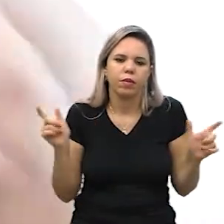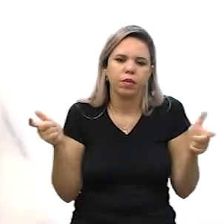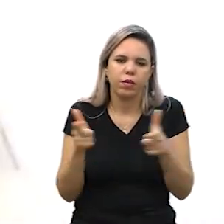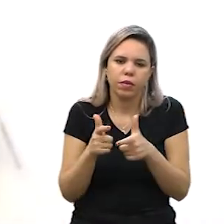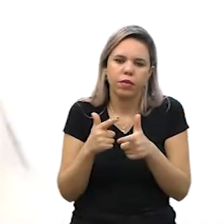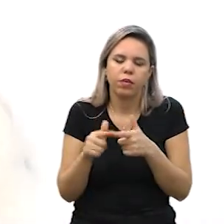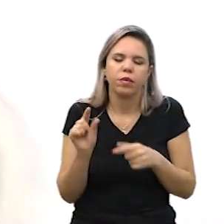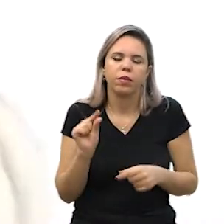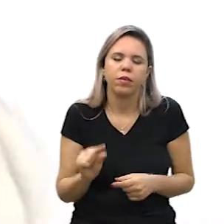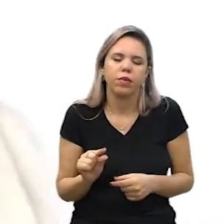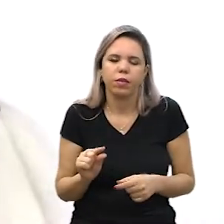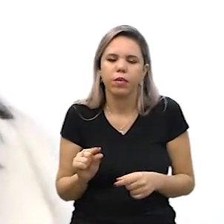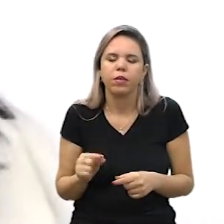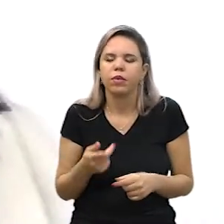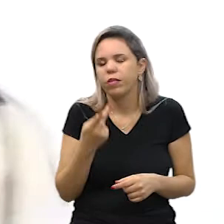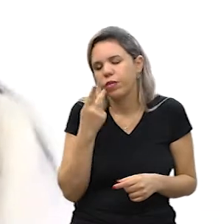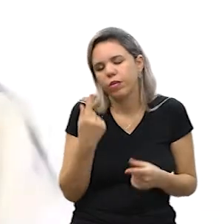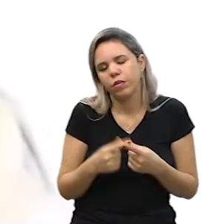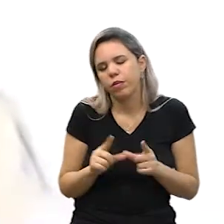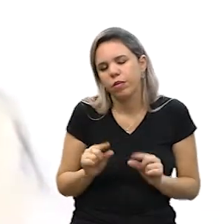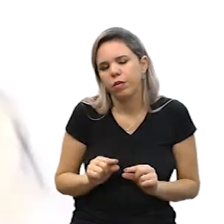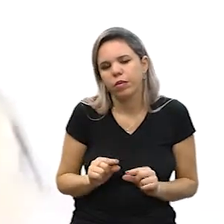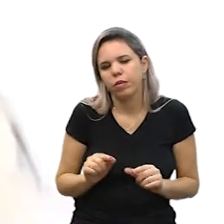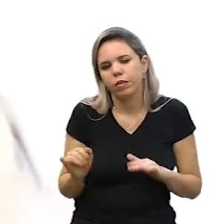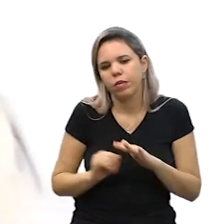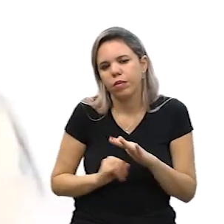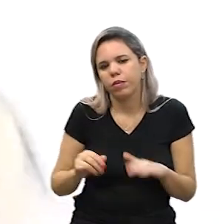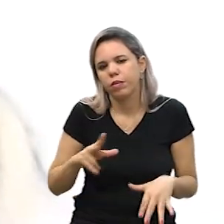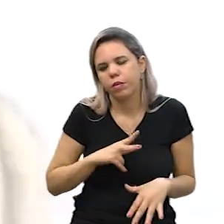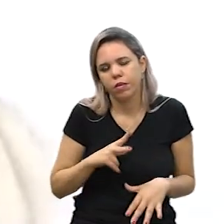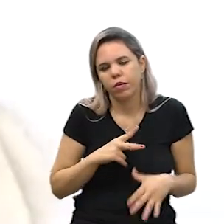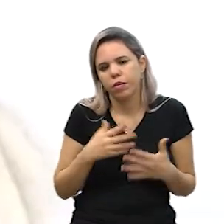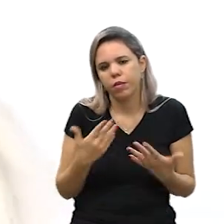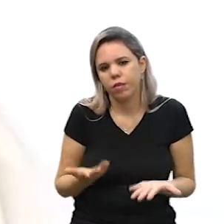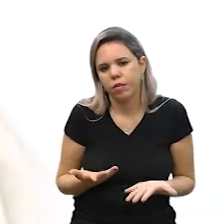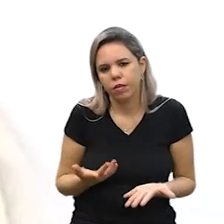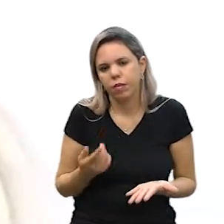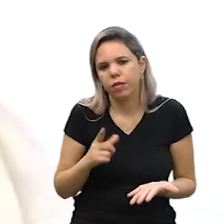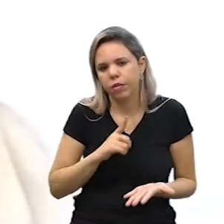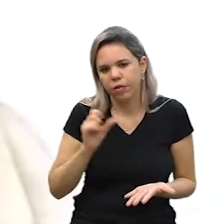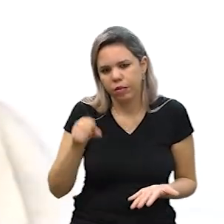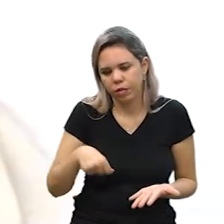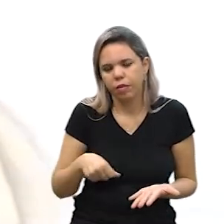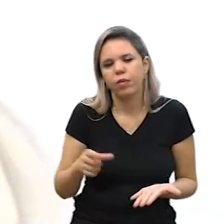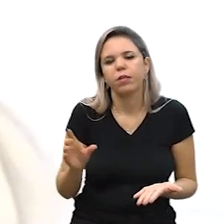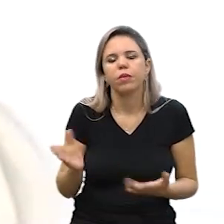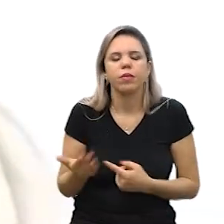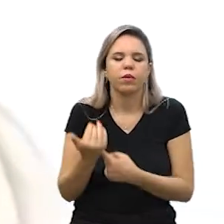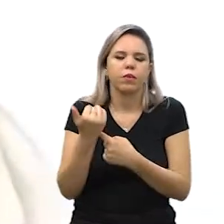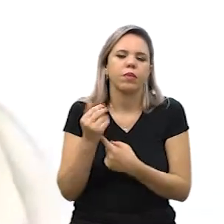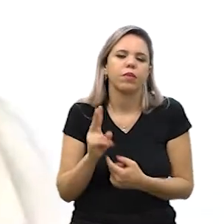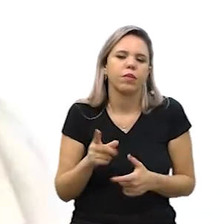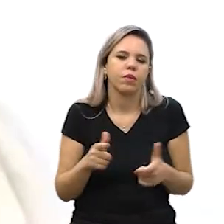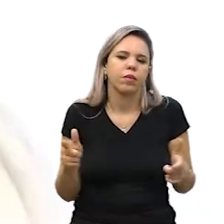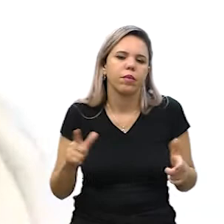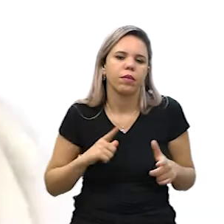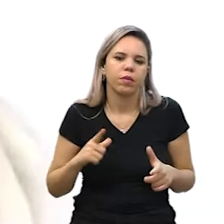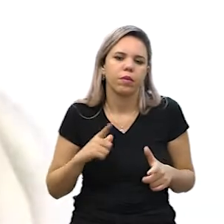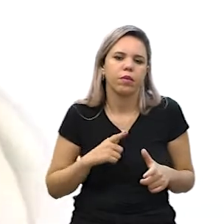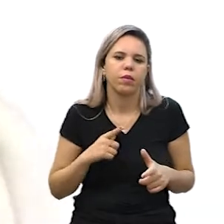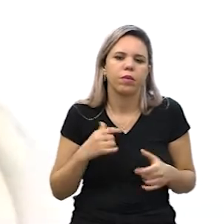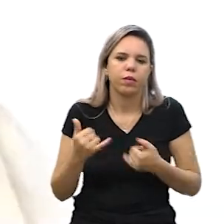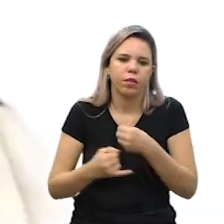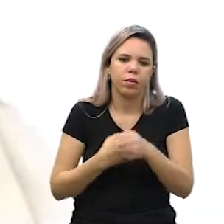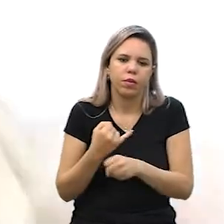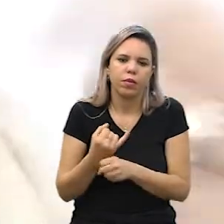um pouco. Por que eu falo um pouco? Porque a instituição privada, ela detém sim de recursos tecnológicos, onde tem um Wi-Fi